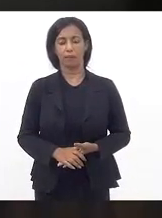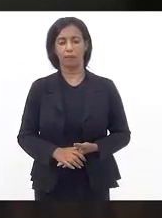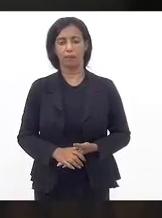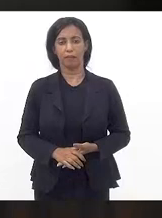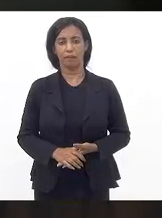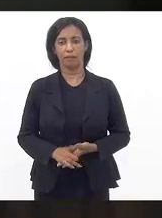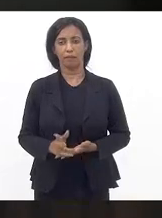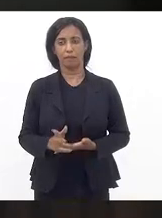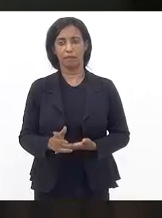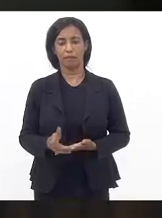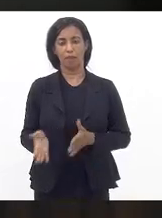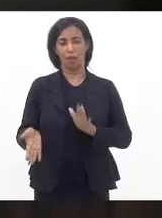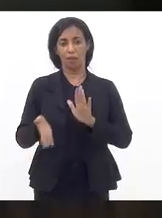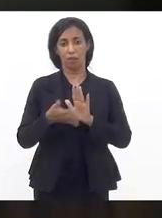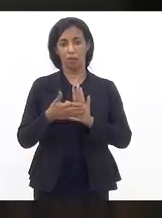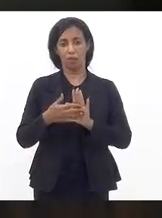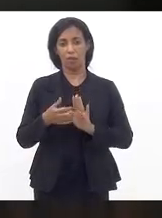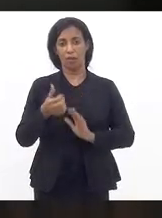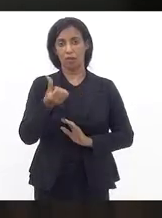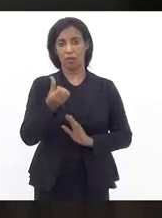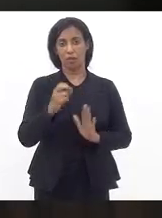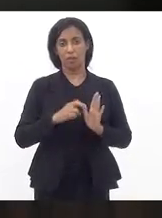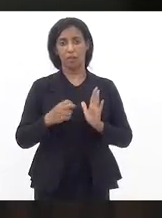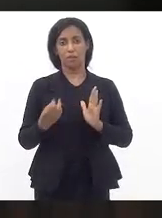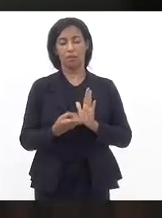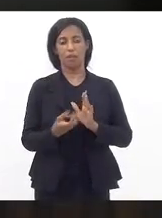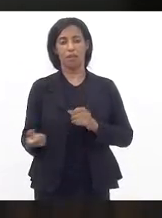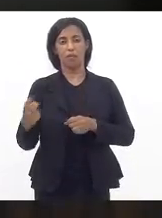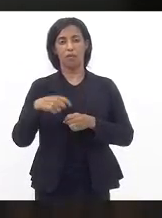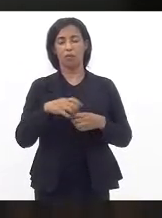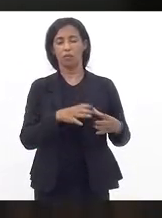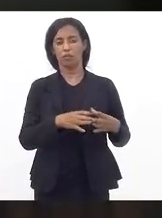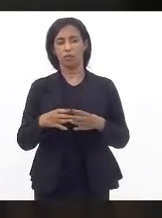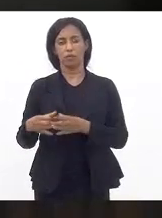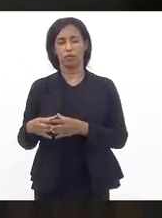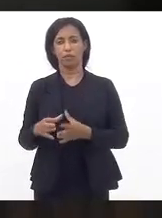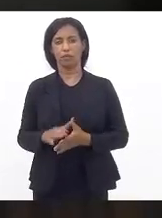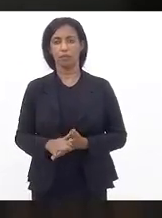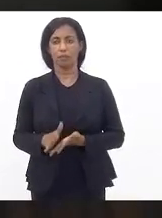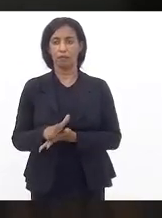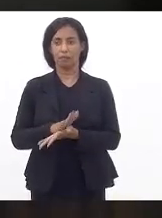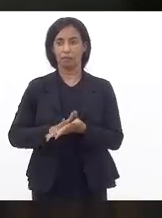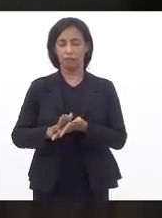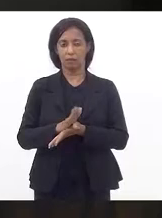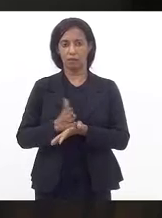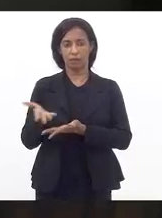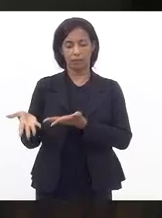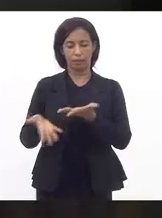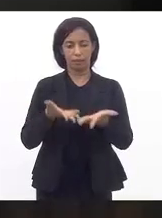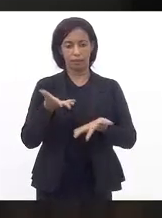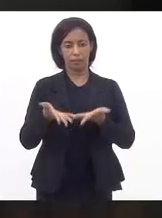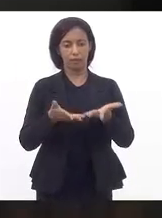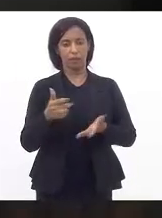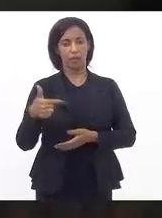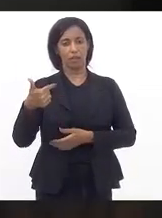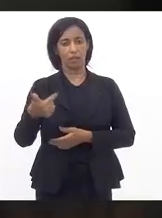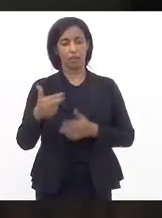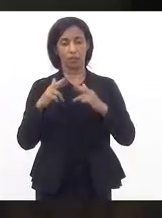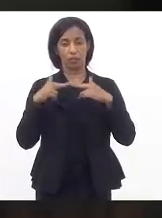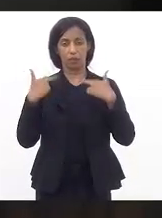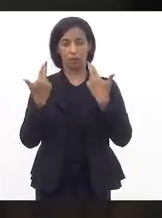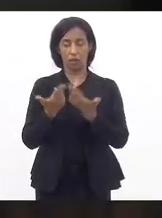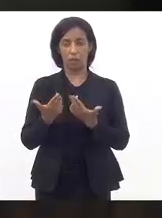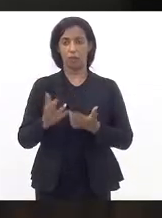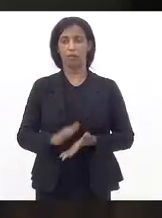a presença proposta receber os 6:30 daí retorna as comissões nada mais havendo a tratar na segunda